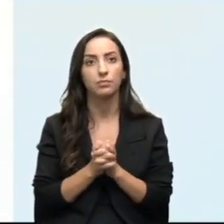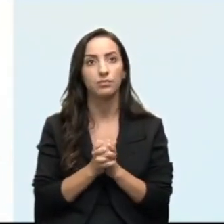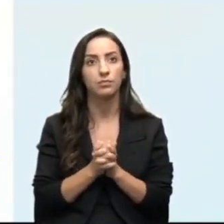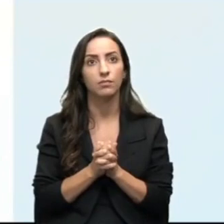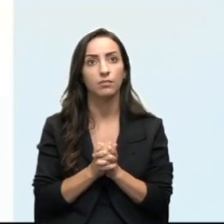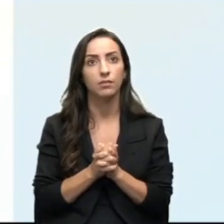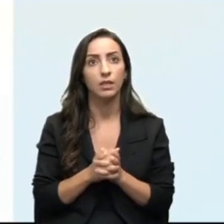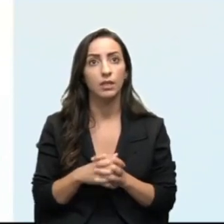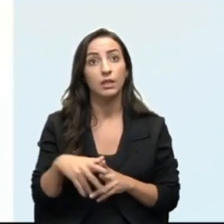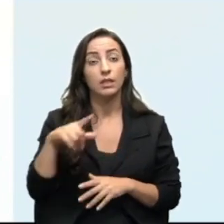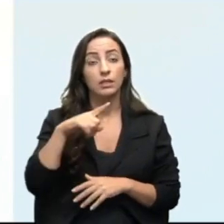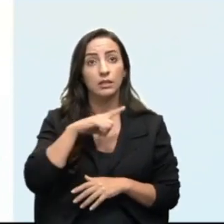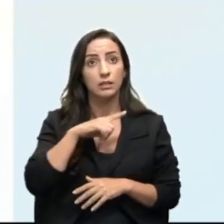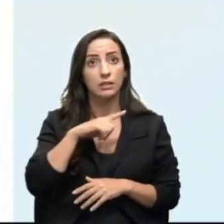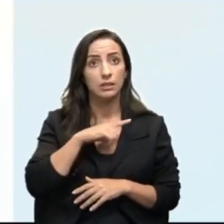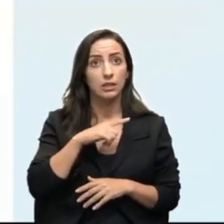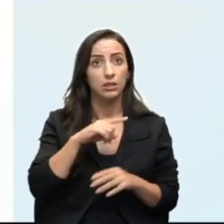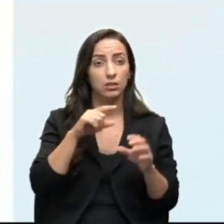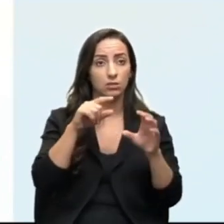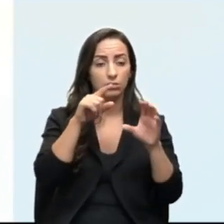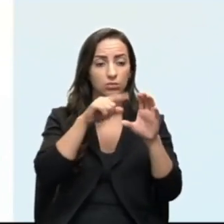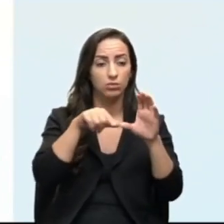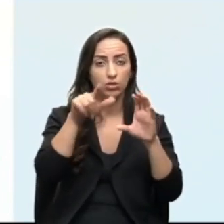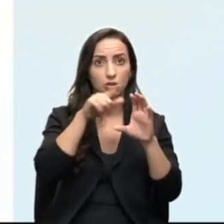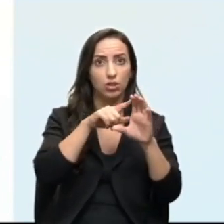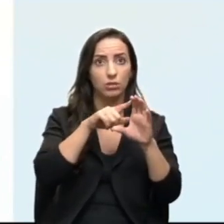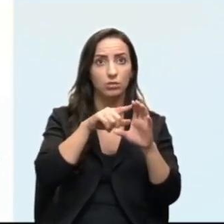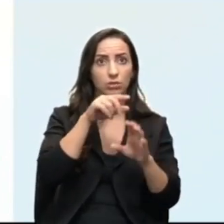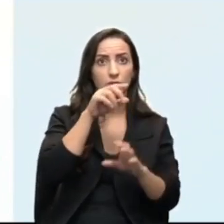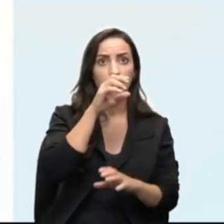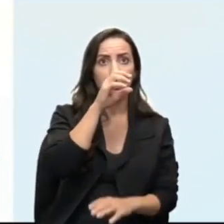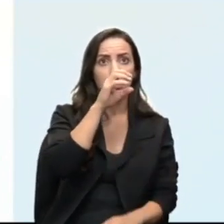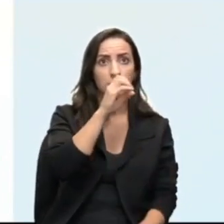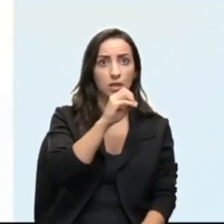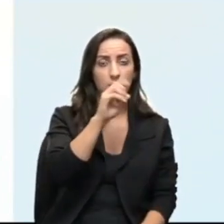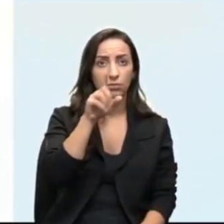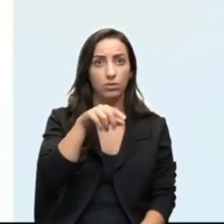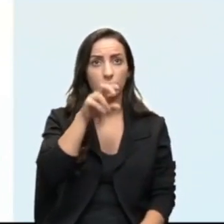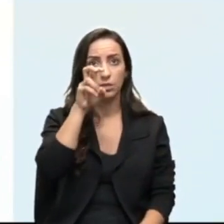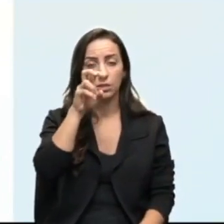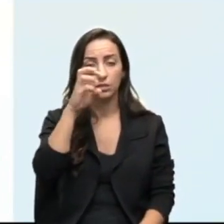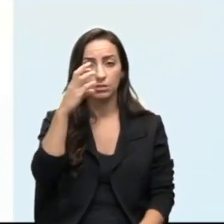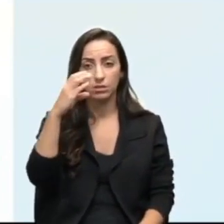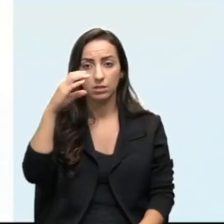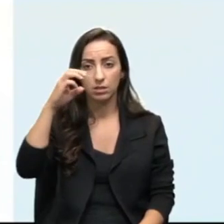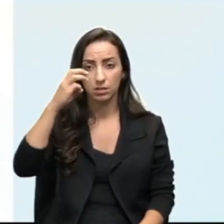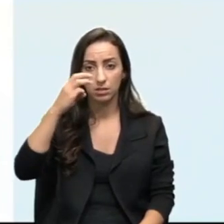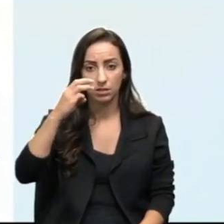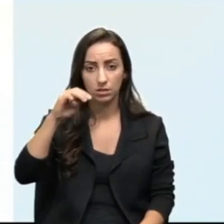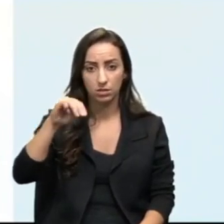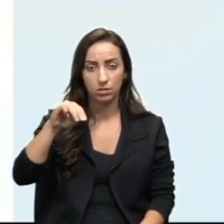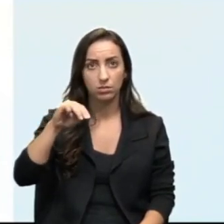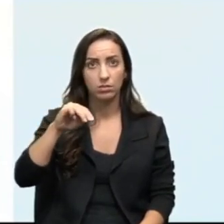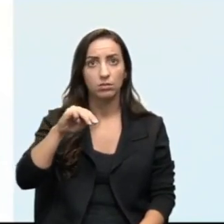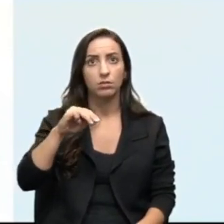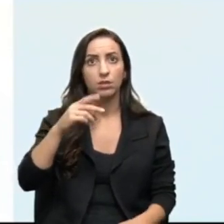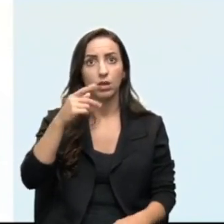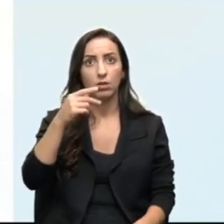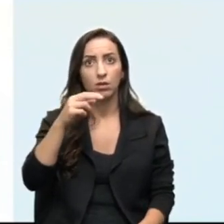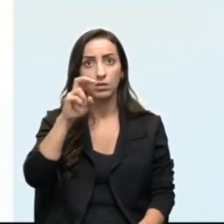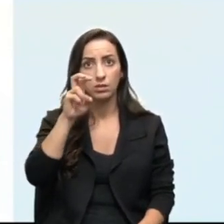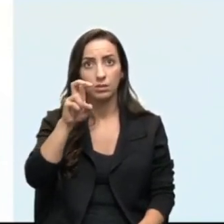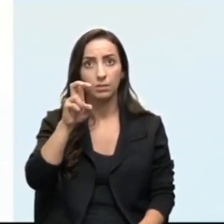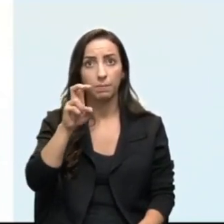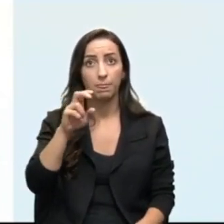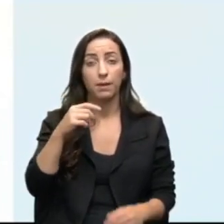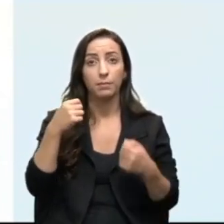graus. Eu tenho um diâmetro, por exemplo, de 5, que são 0,5 centímetros, que é igual a 5, ele